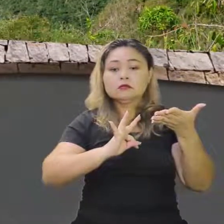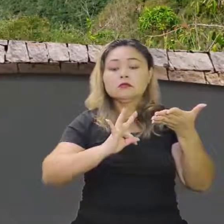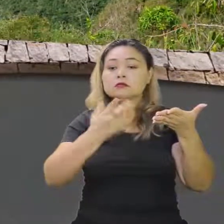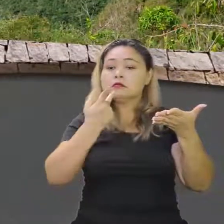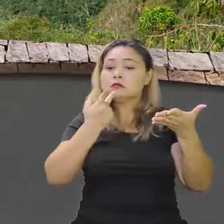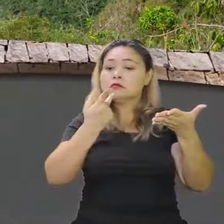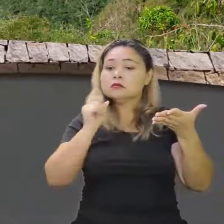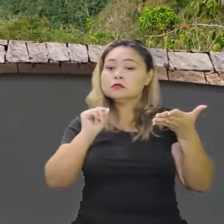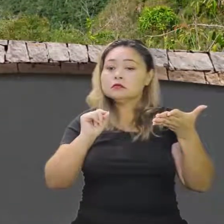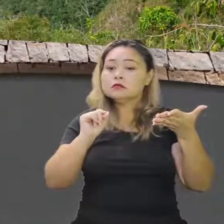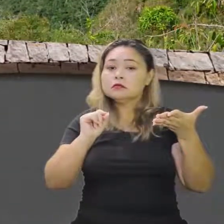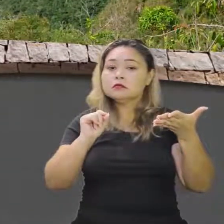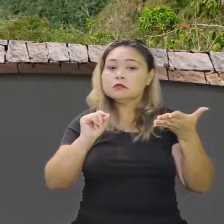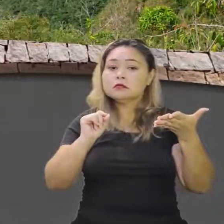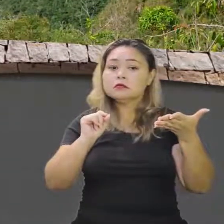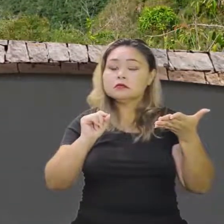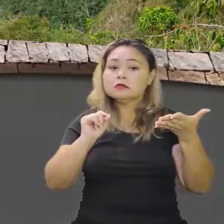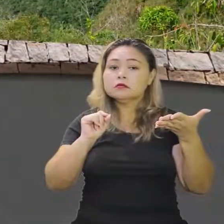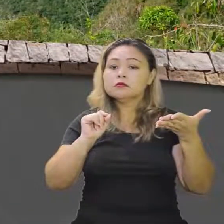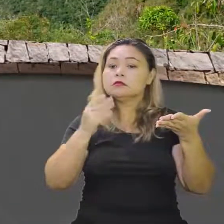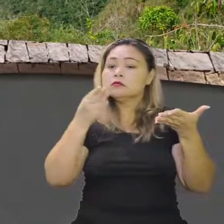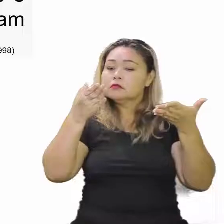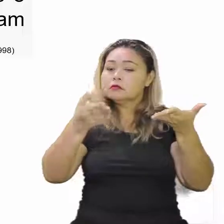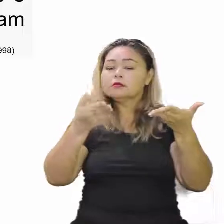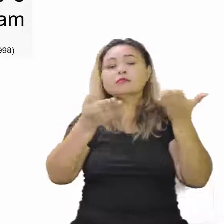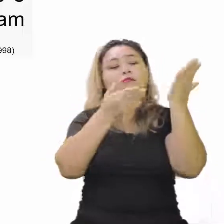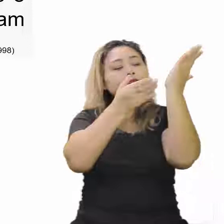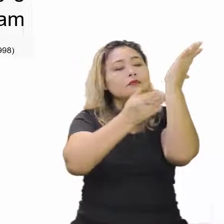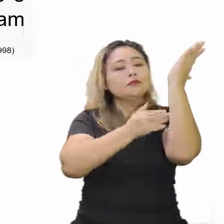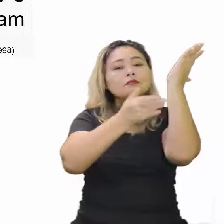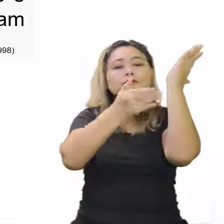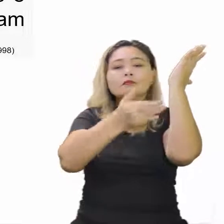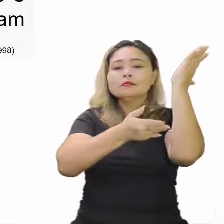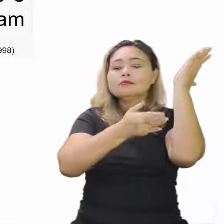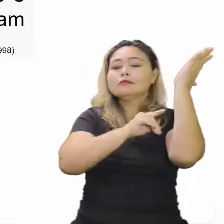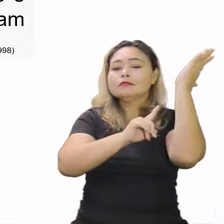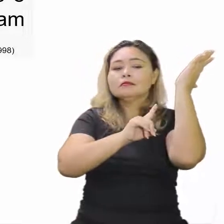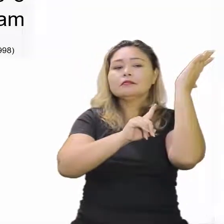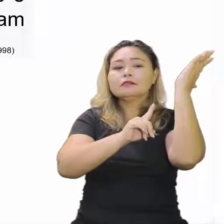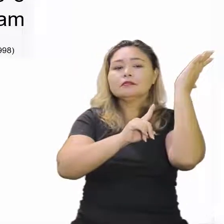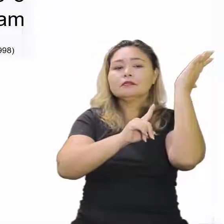que fala justamente dos seringais que foram para